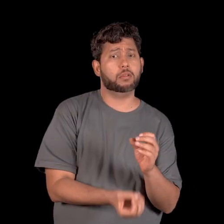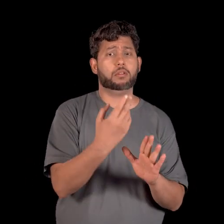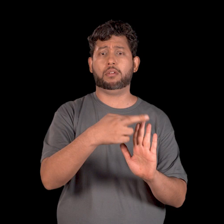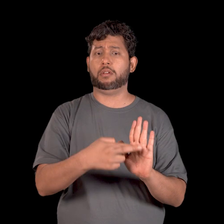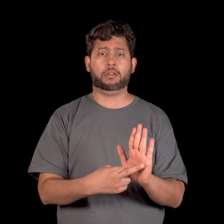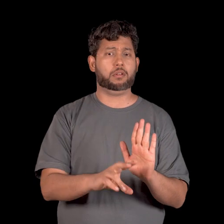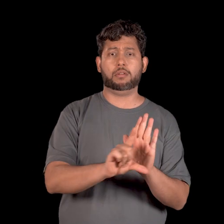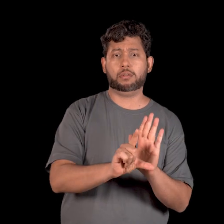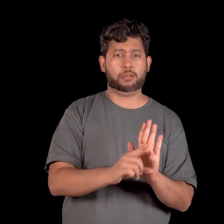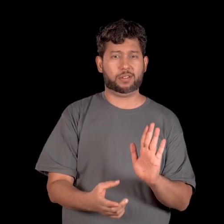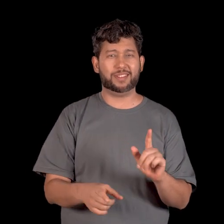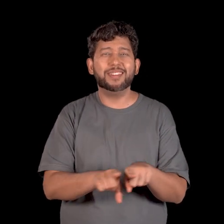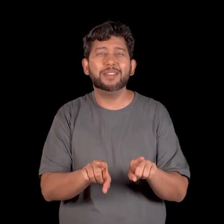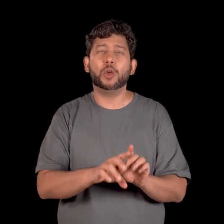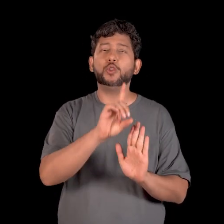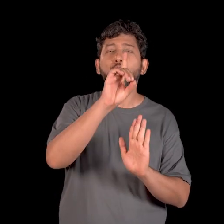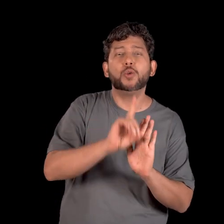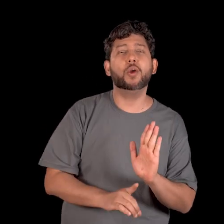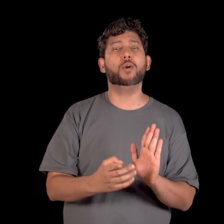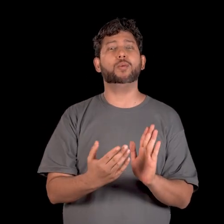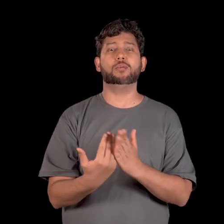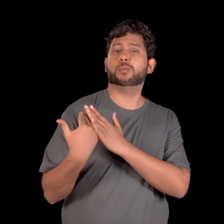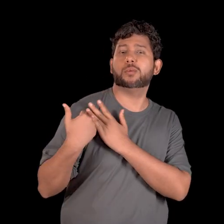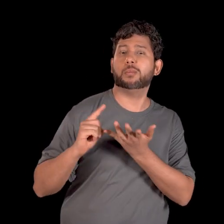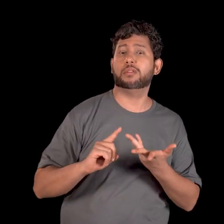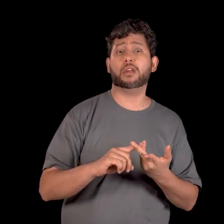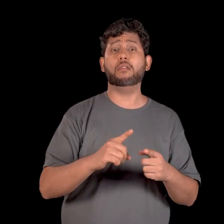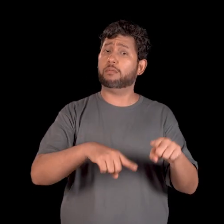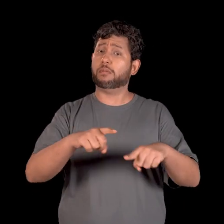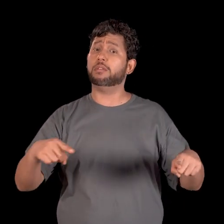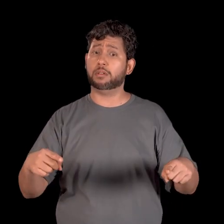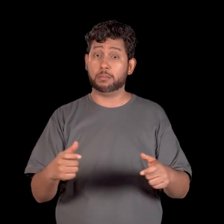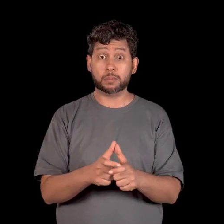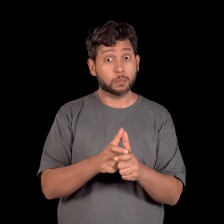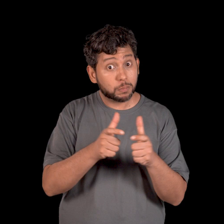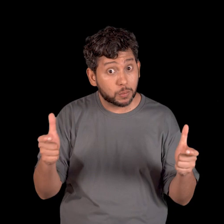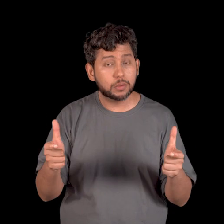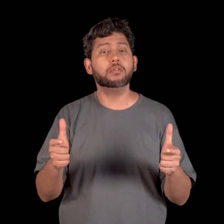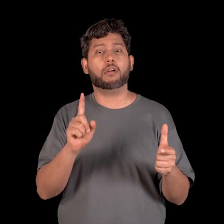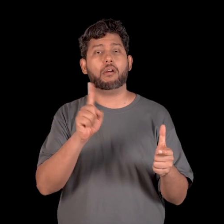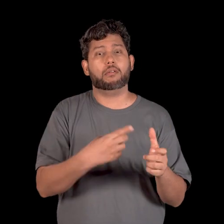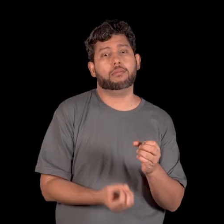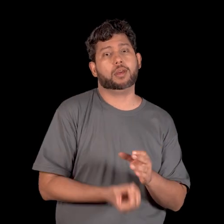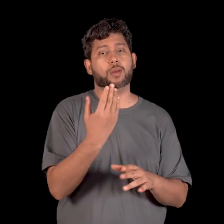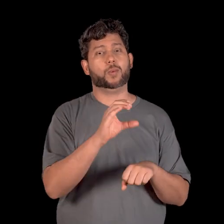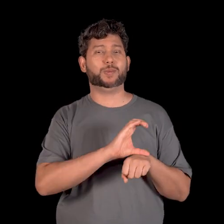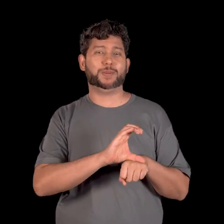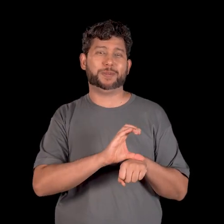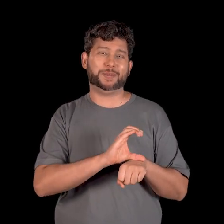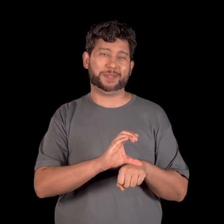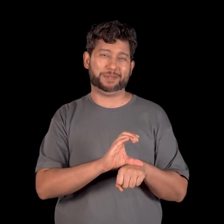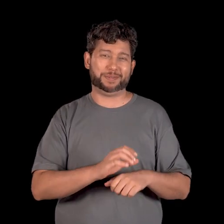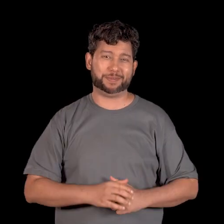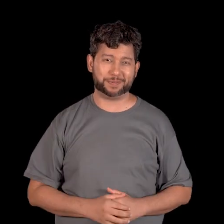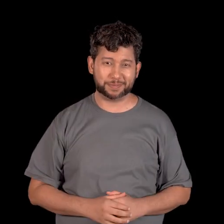tem sua própria organização de regras e leis, e os direitos e deveres variam conforme cada território, e quase sempre são determinados por